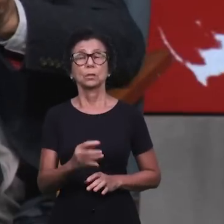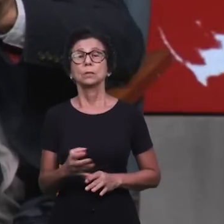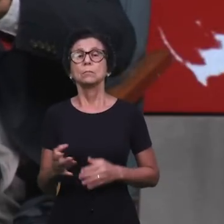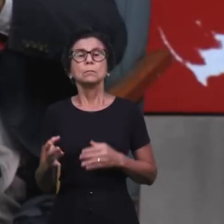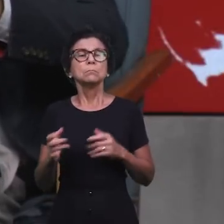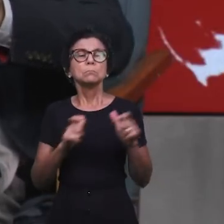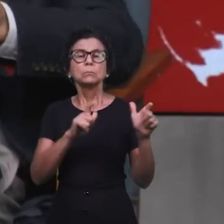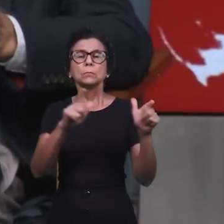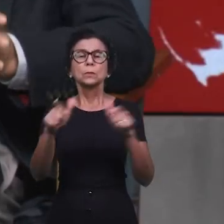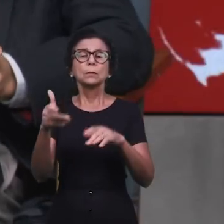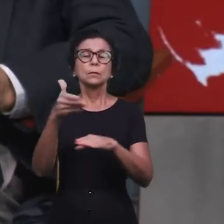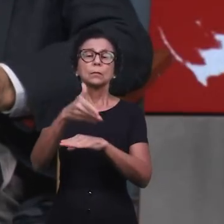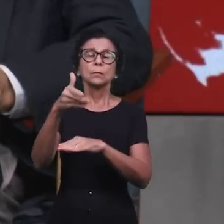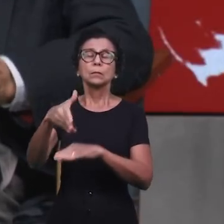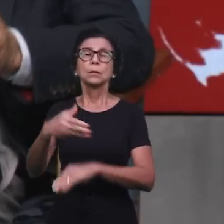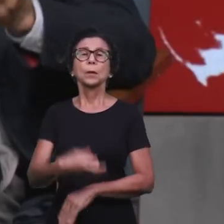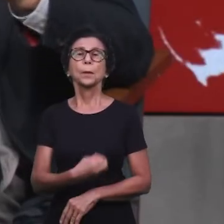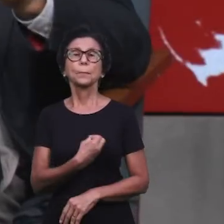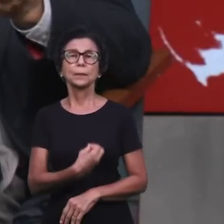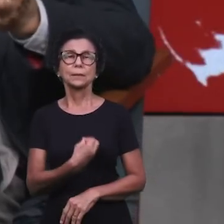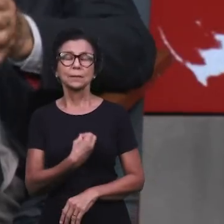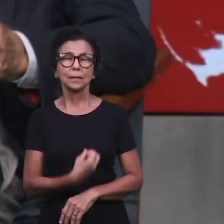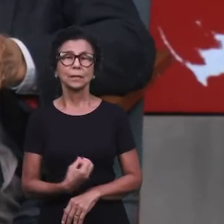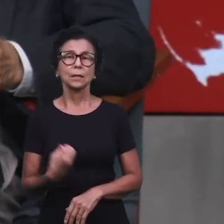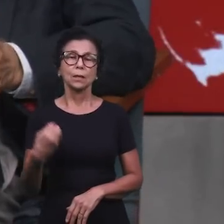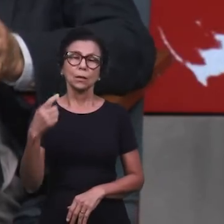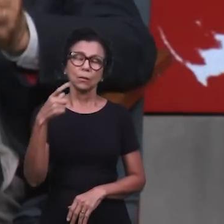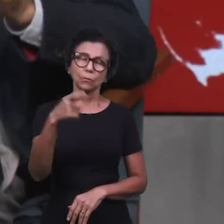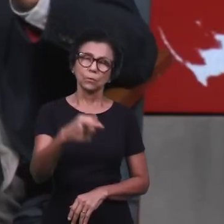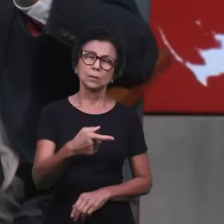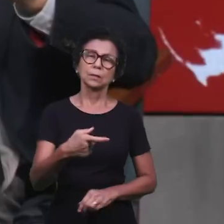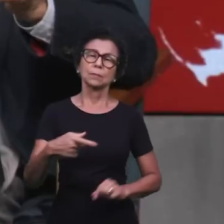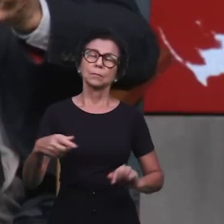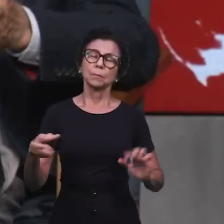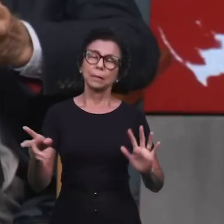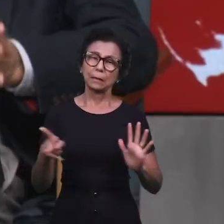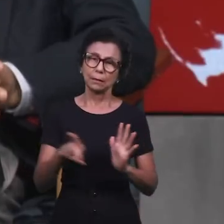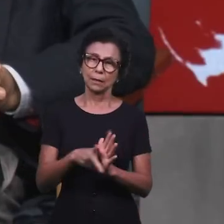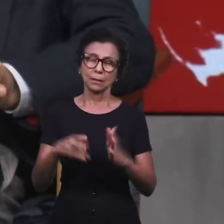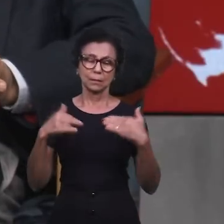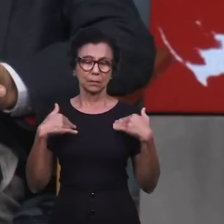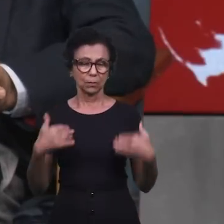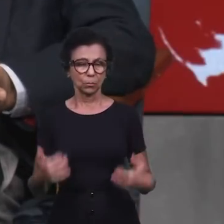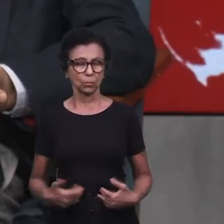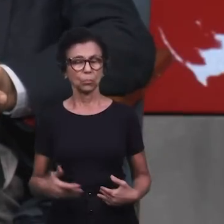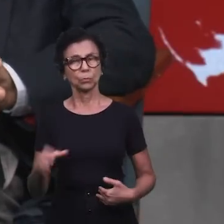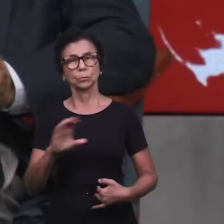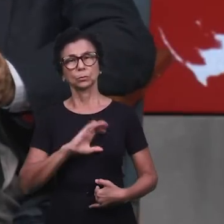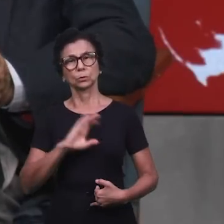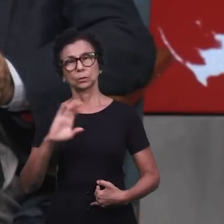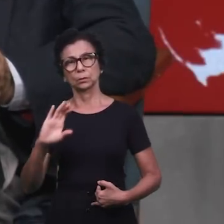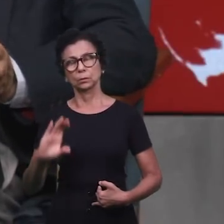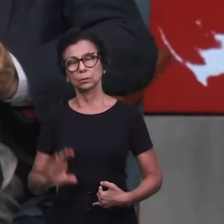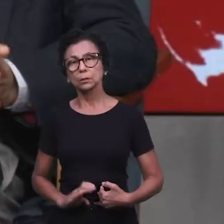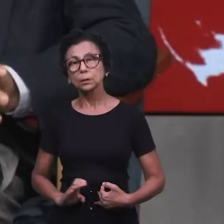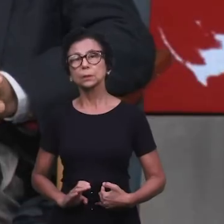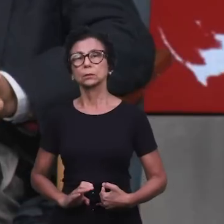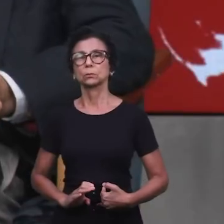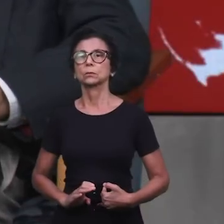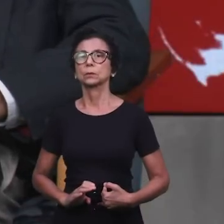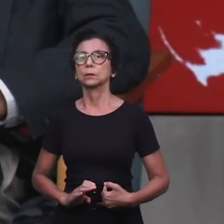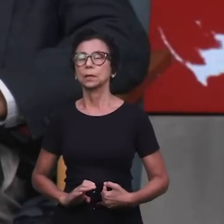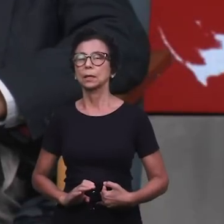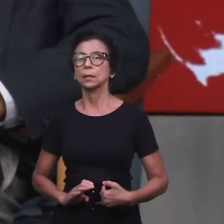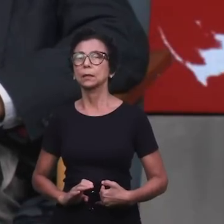dessa comunhão, participando disso, você é parte do corpo, desse corpo que é a igreja que